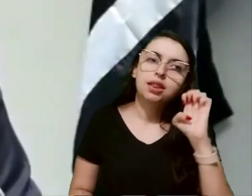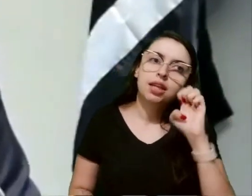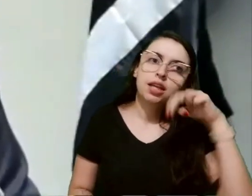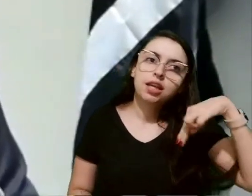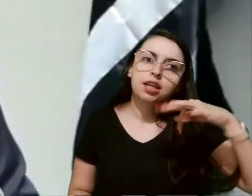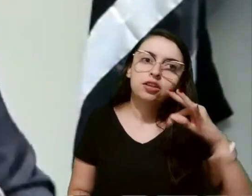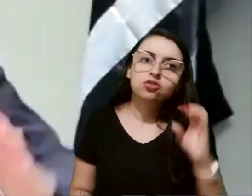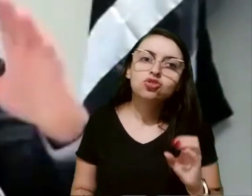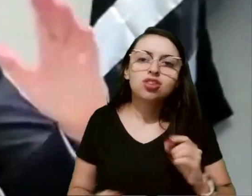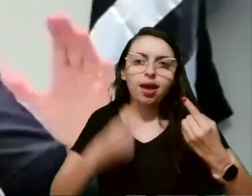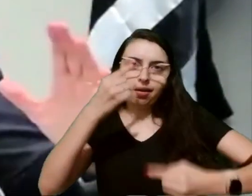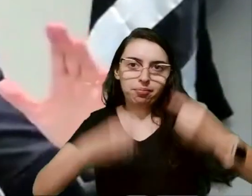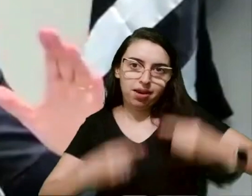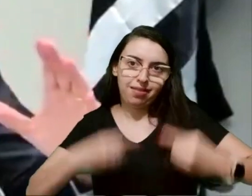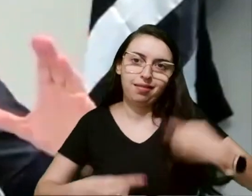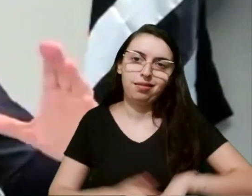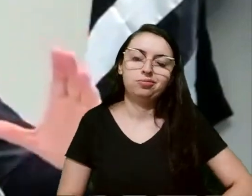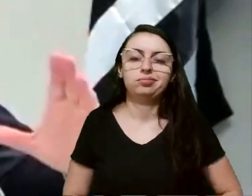Esse era o primeiro problema.